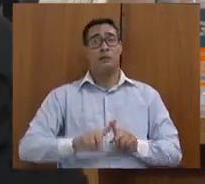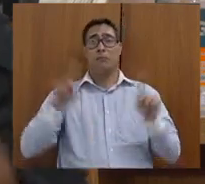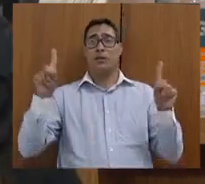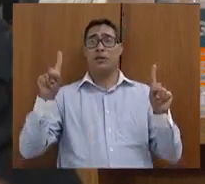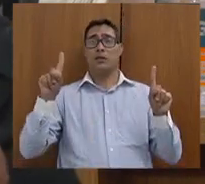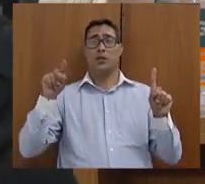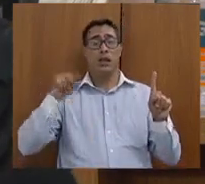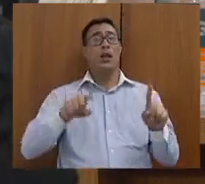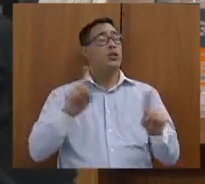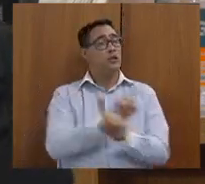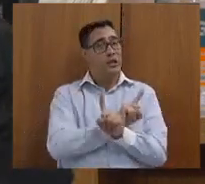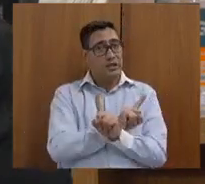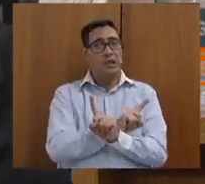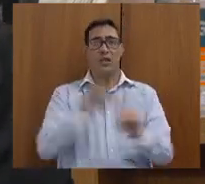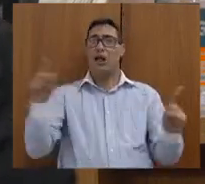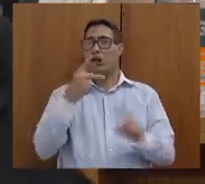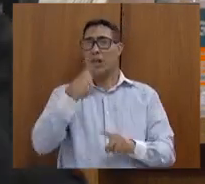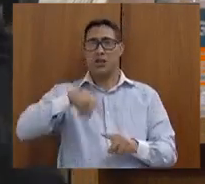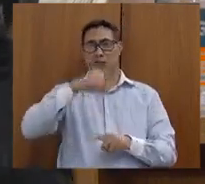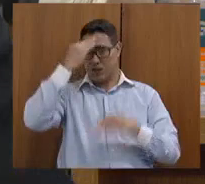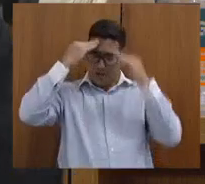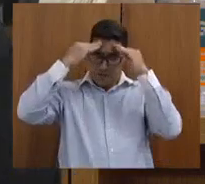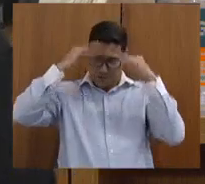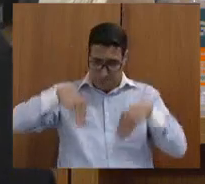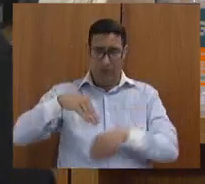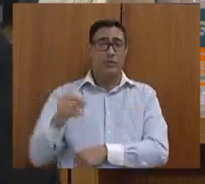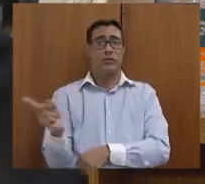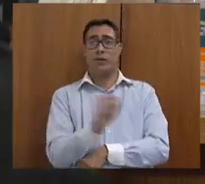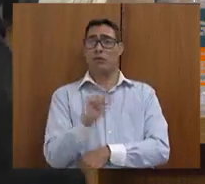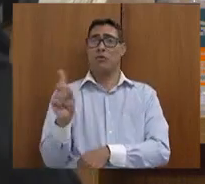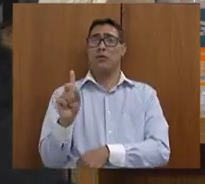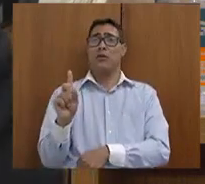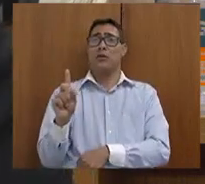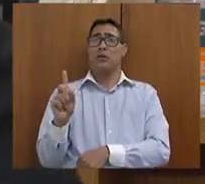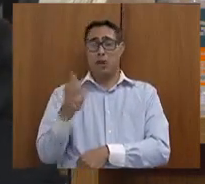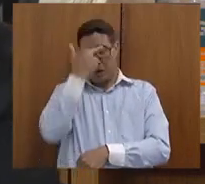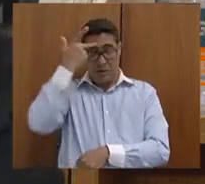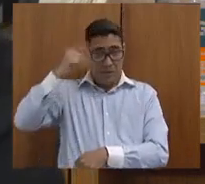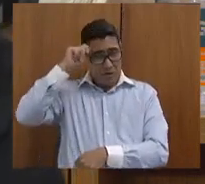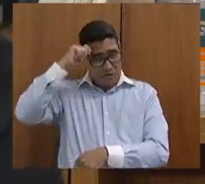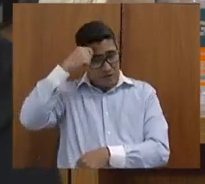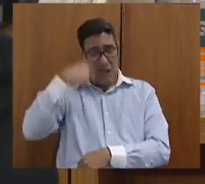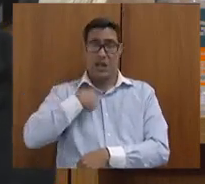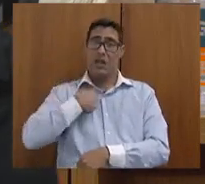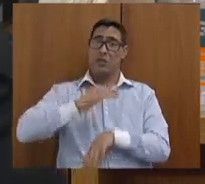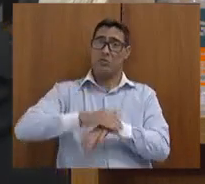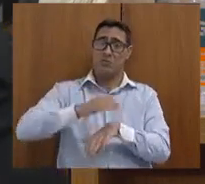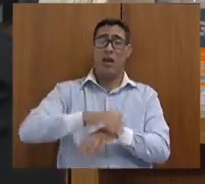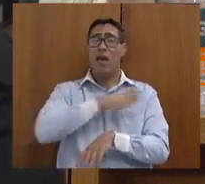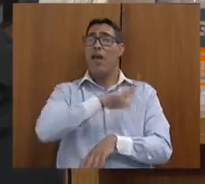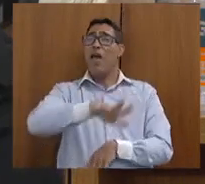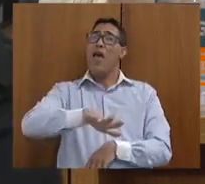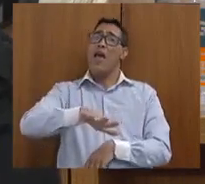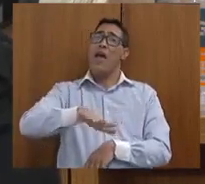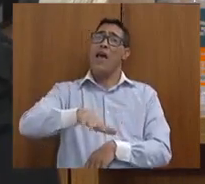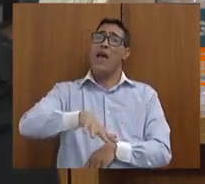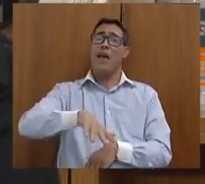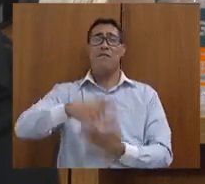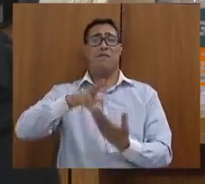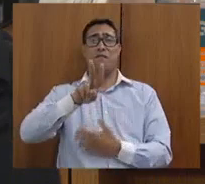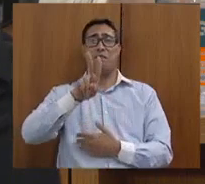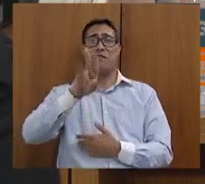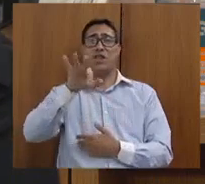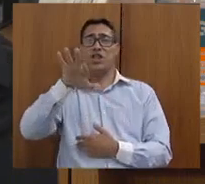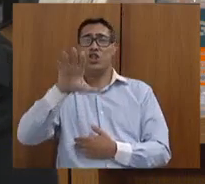isso não nos faz abaixar a cabeça quando uma pessoa negra é vítima mais uma vez o racismo não